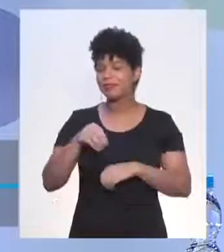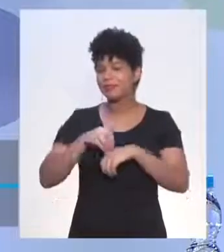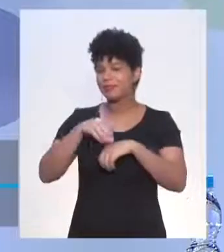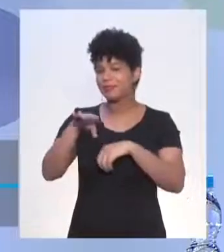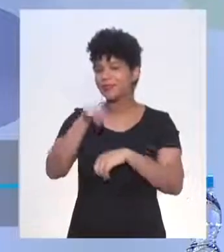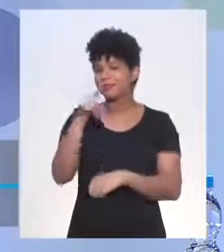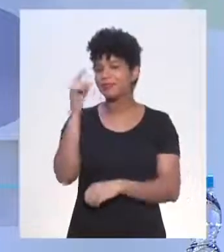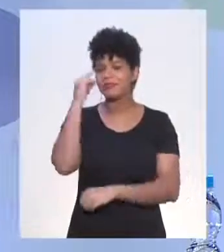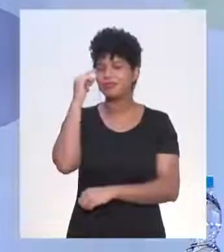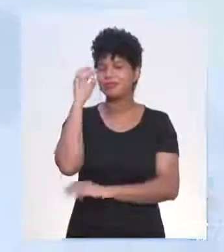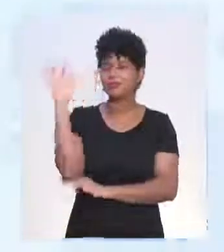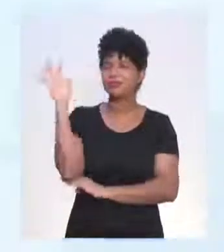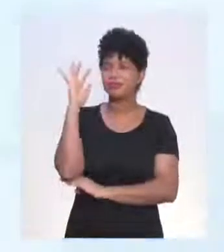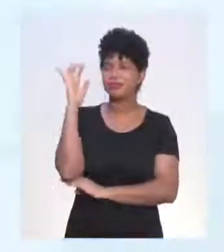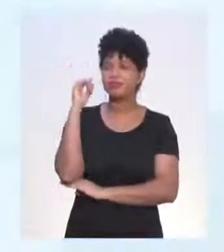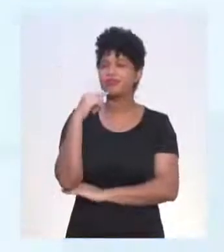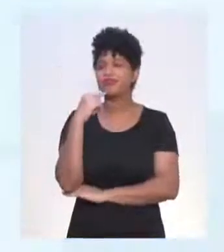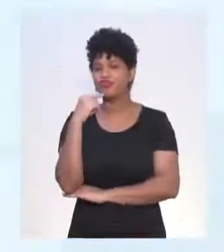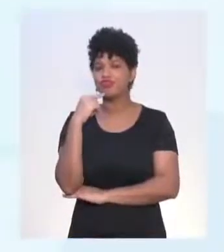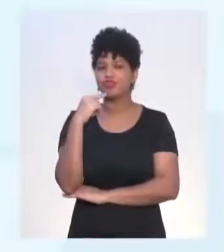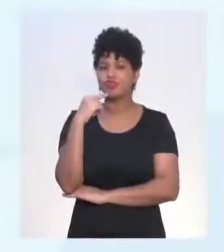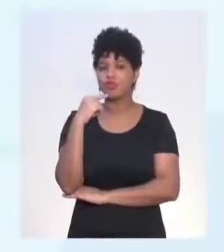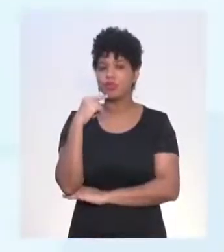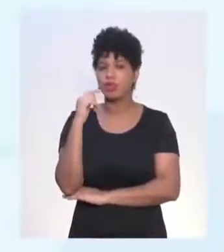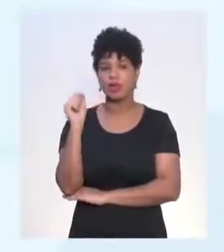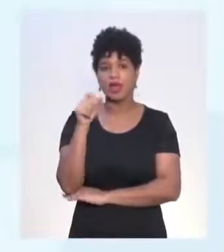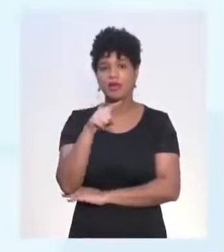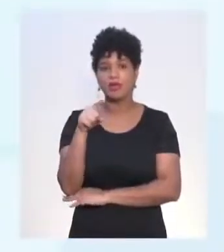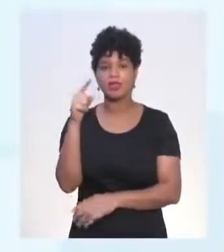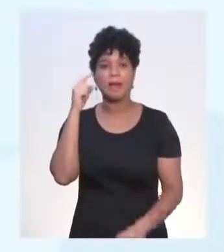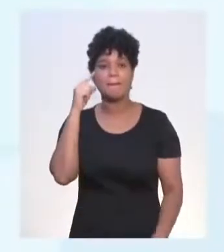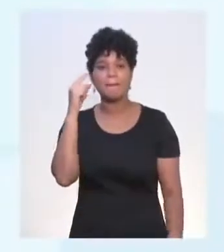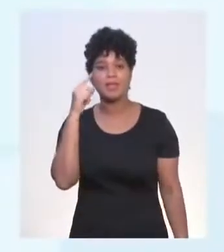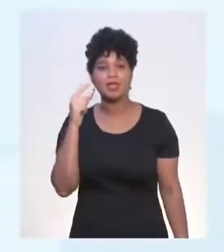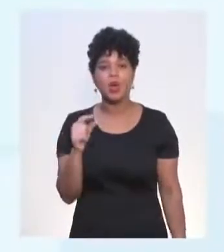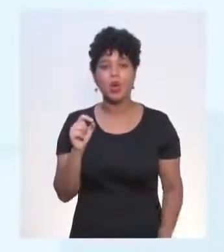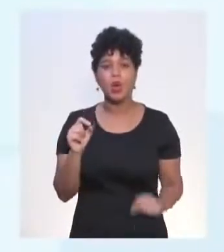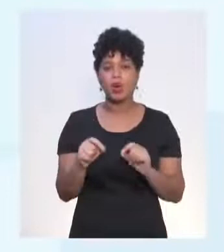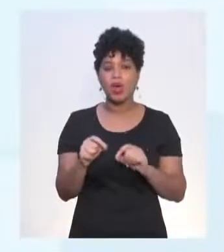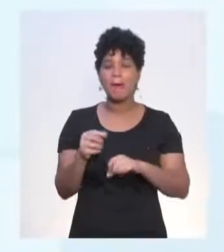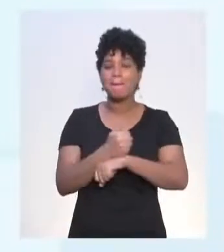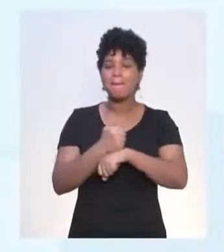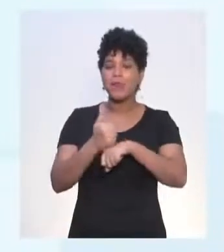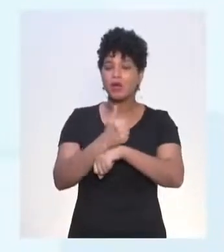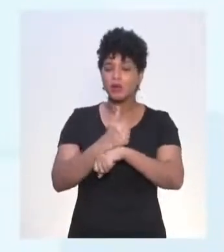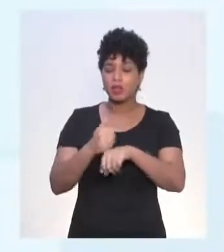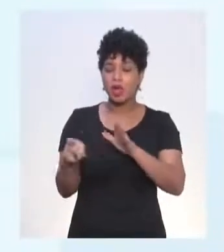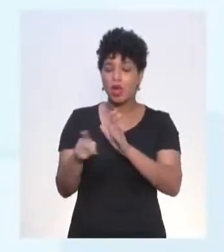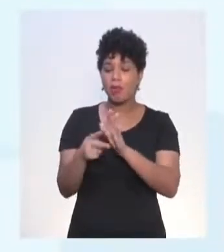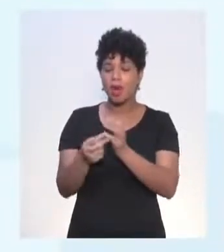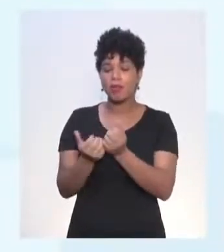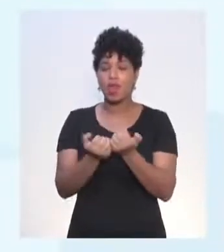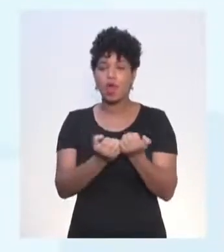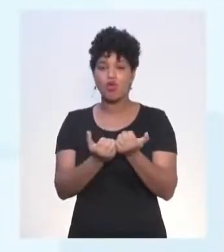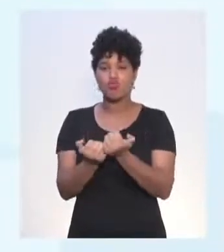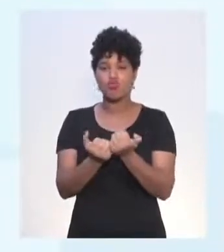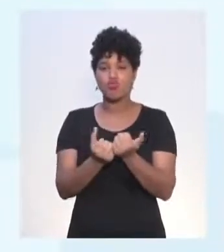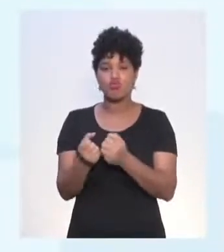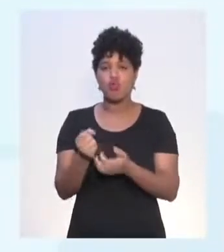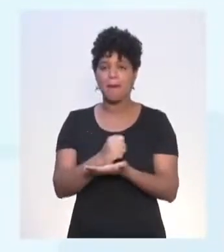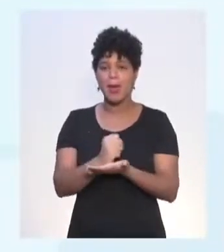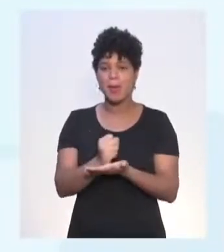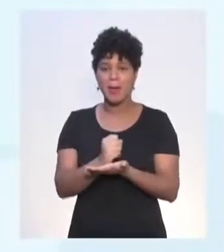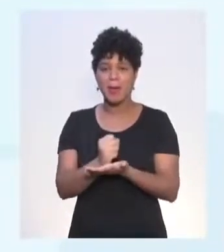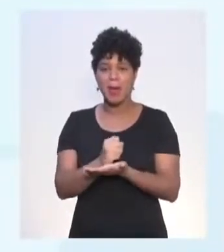dica Pense nisso é dica para uma nova profissão turma criar trilha sonora para jogos de vídeo game que é o que o nosso aluno